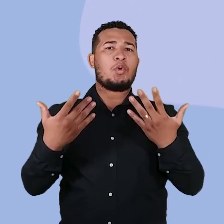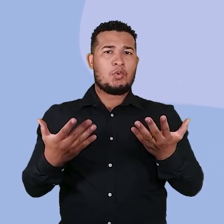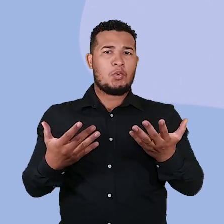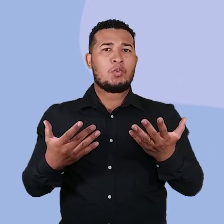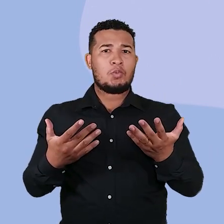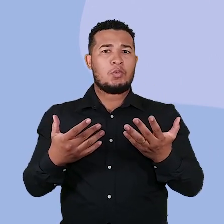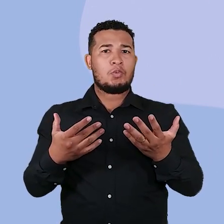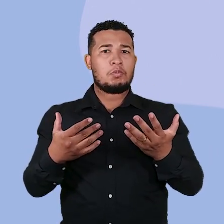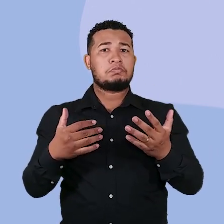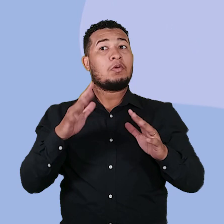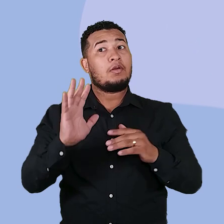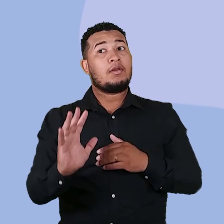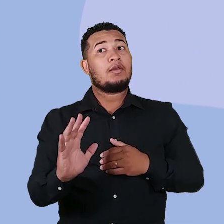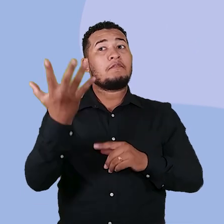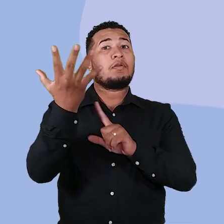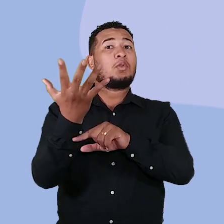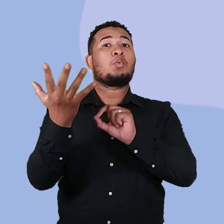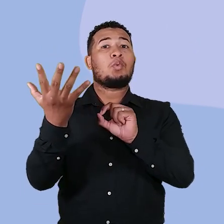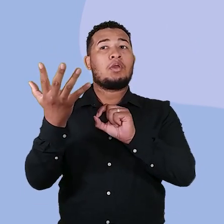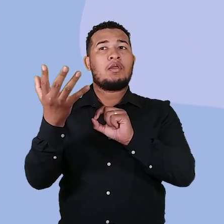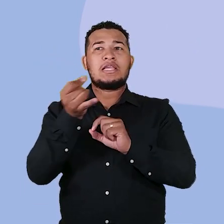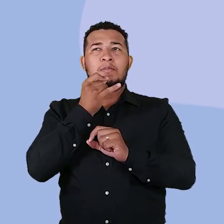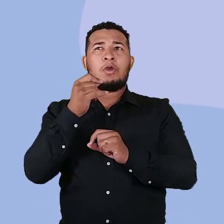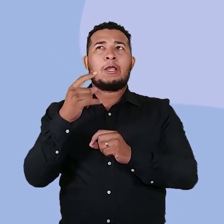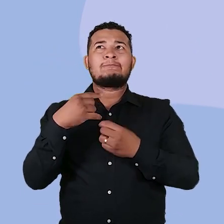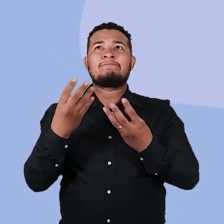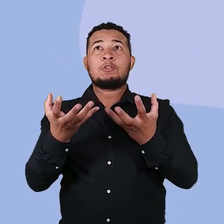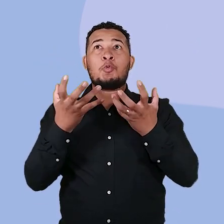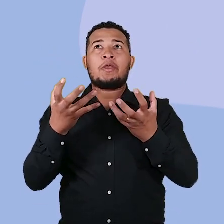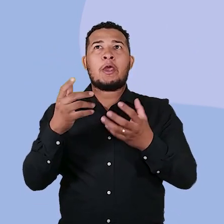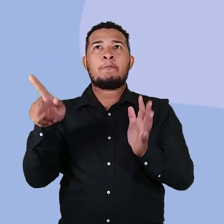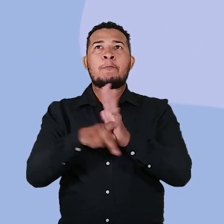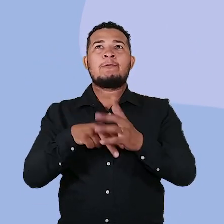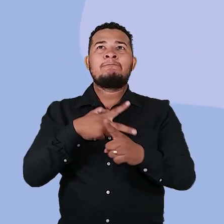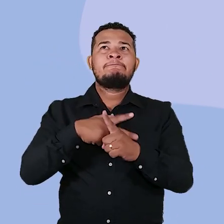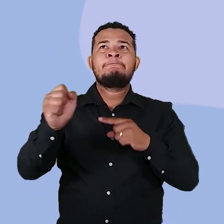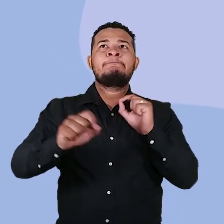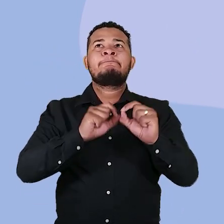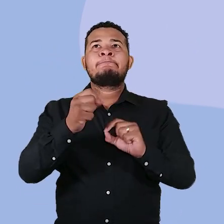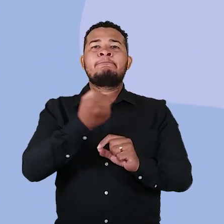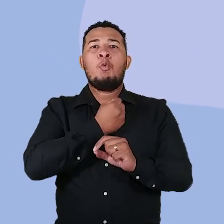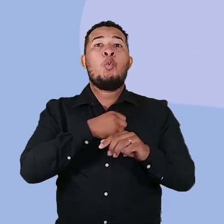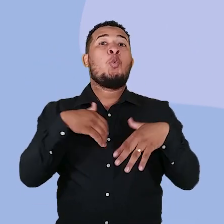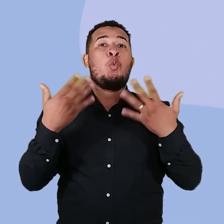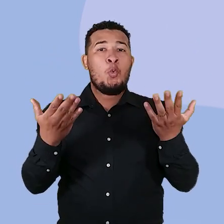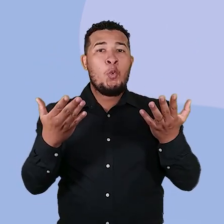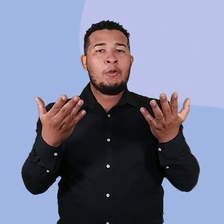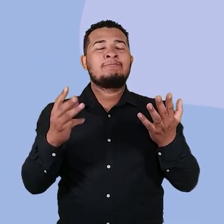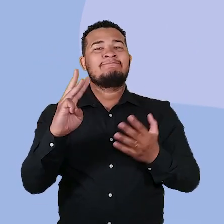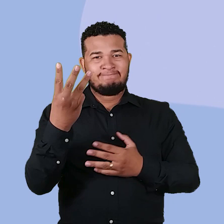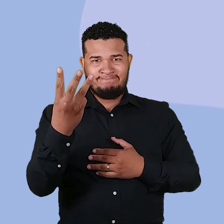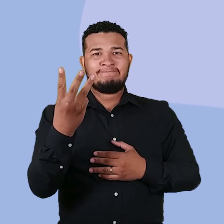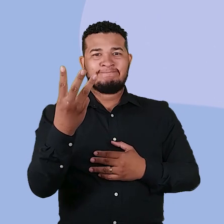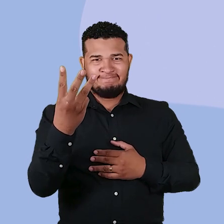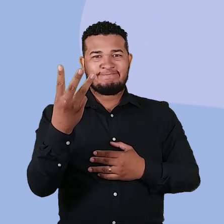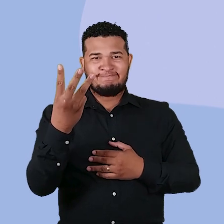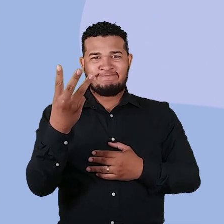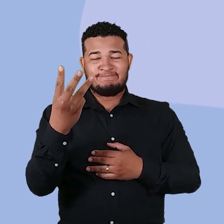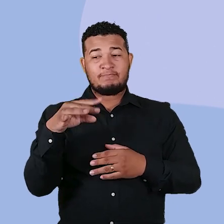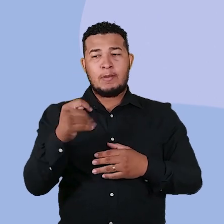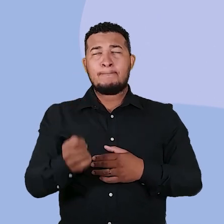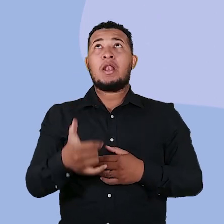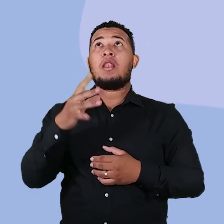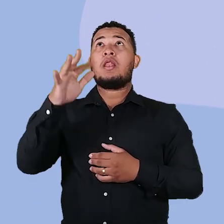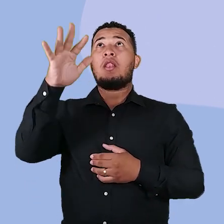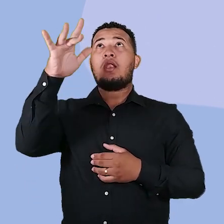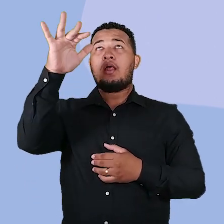qual é o evento o evento é aquilo que você quer para ganhar porque você quer você quer que caiu o número 3